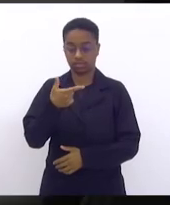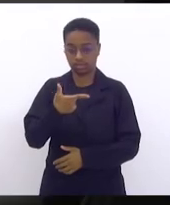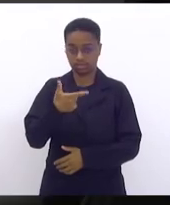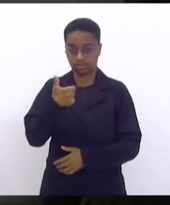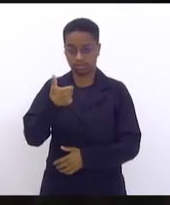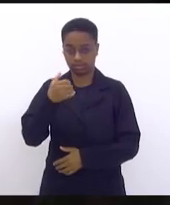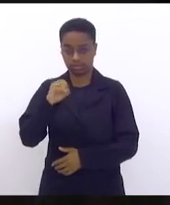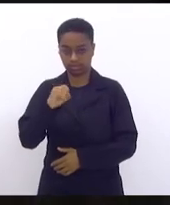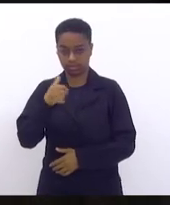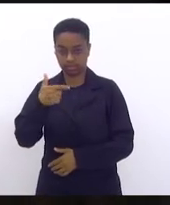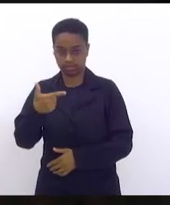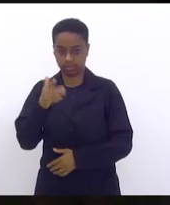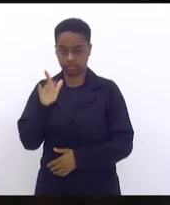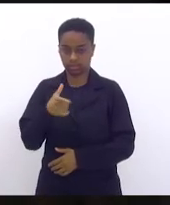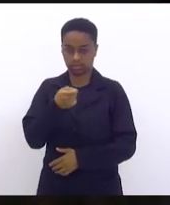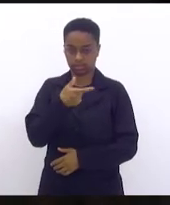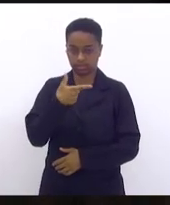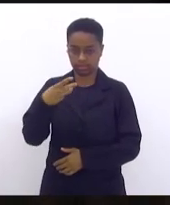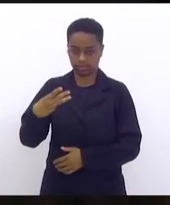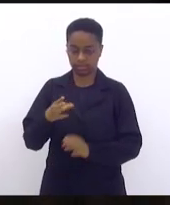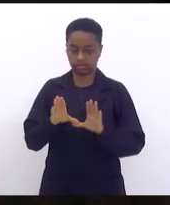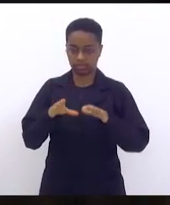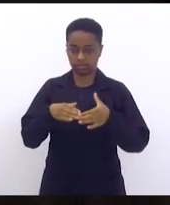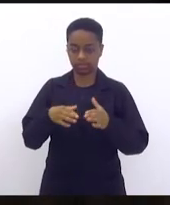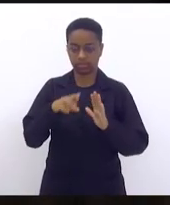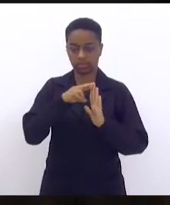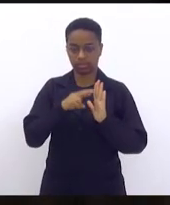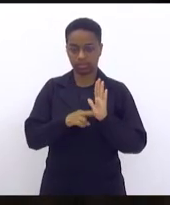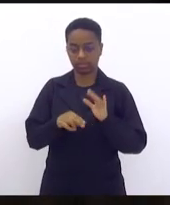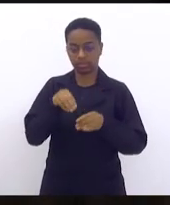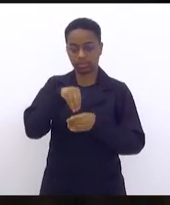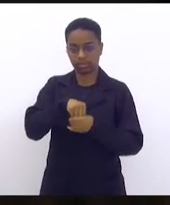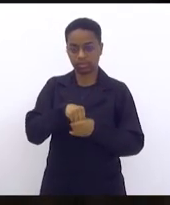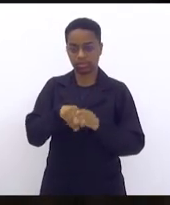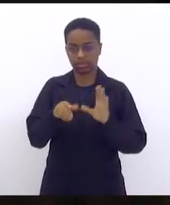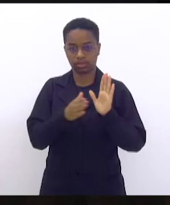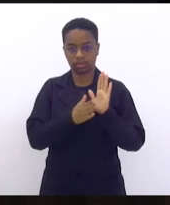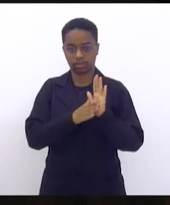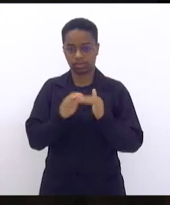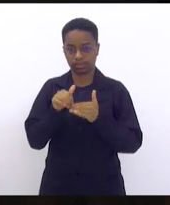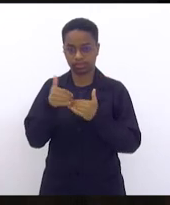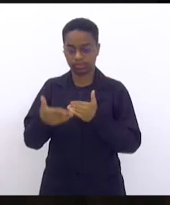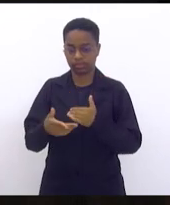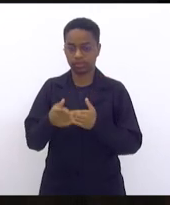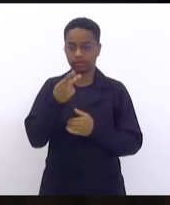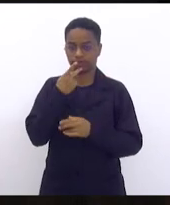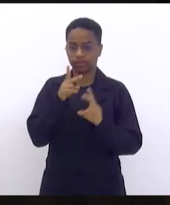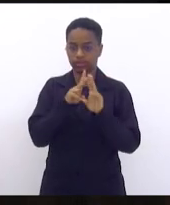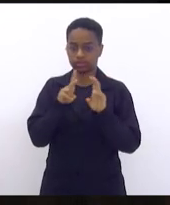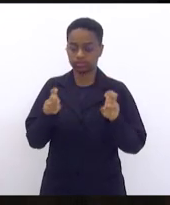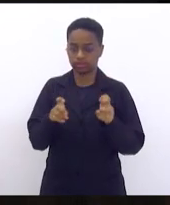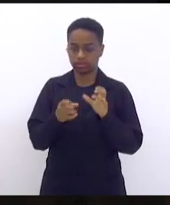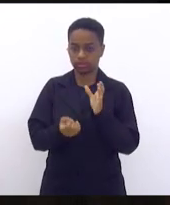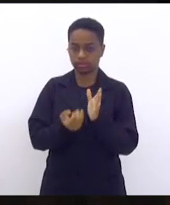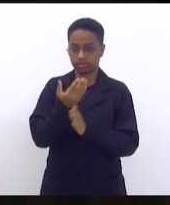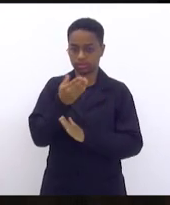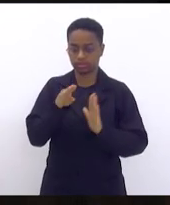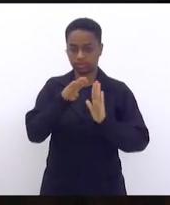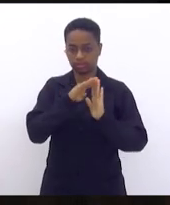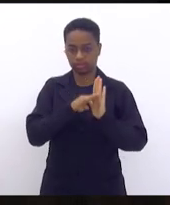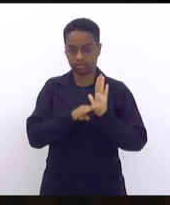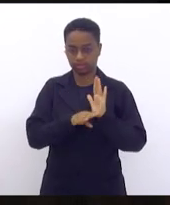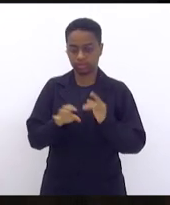2023, de autoria da Comissão de Normas Internas e Proposições Externas, que dispõe sobre a implantação do